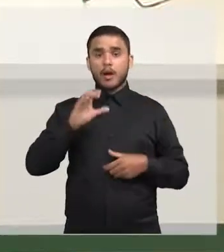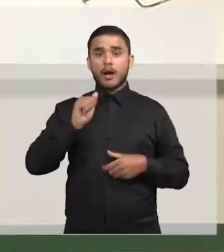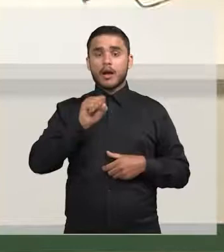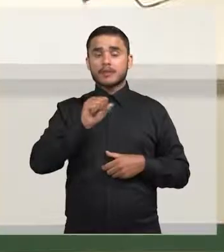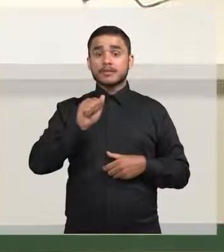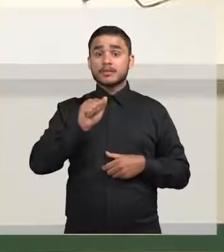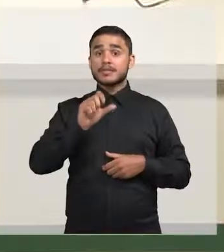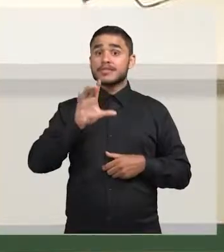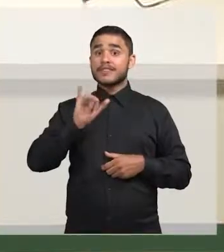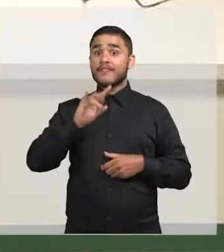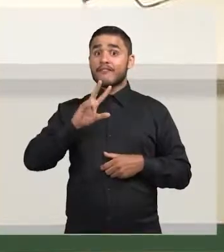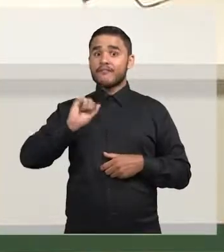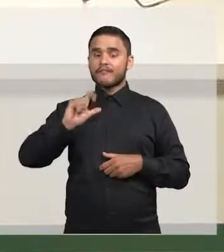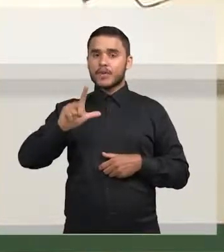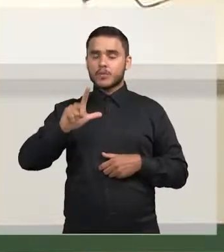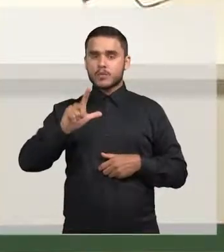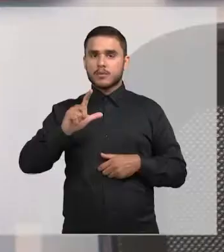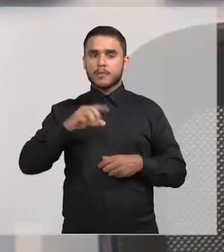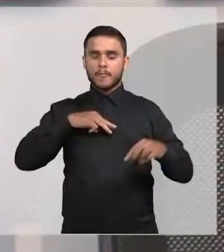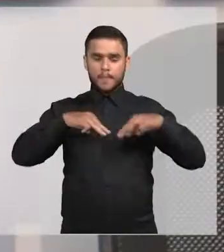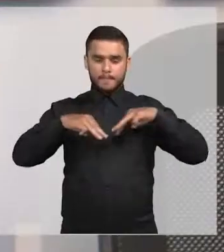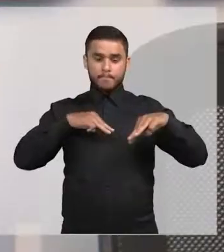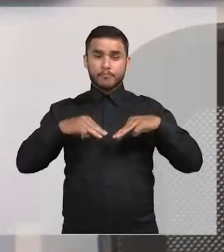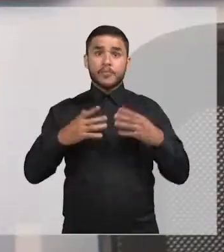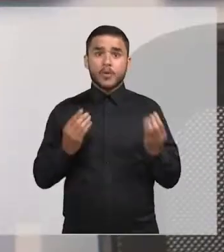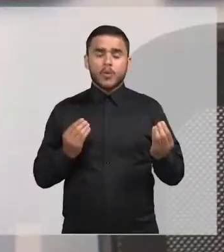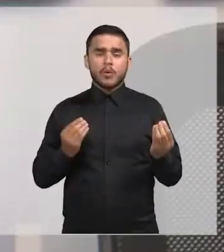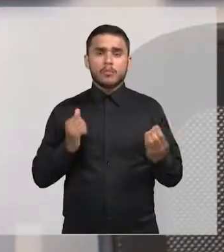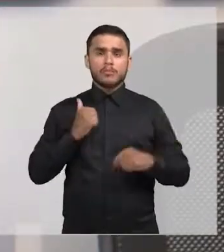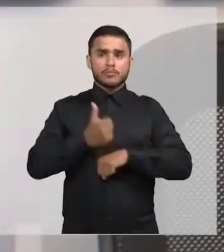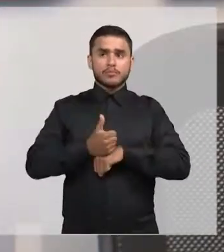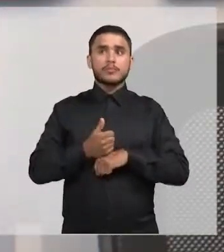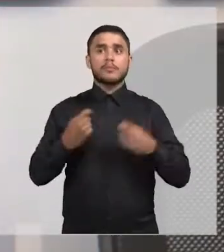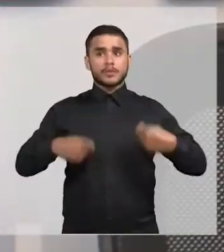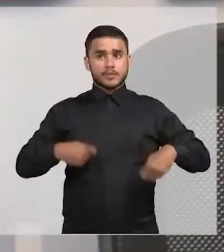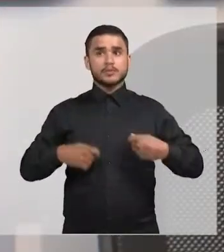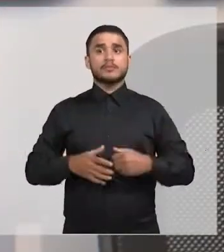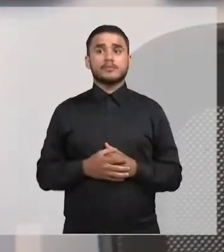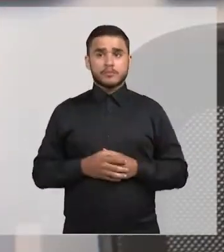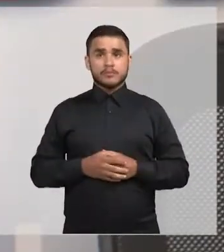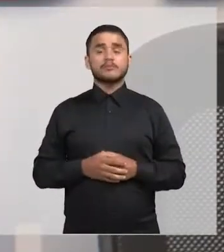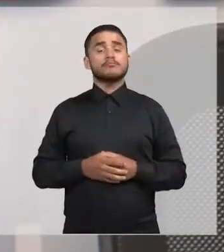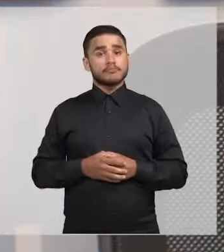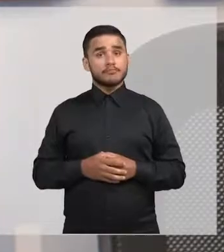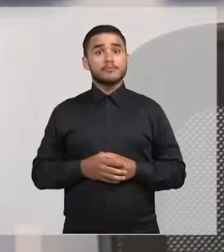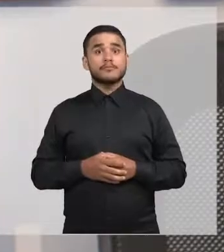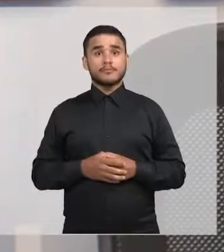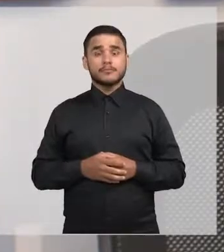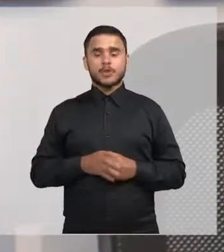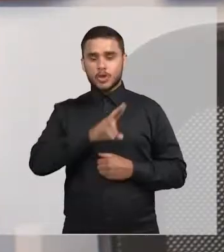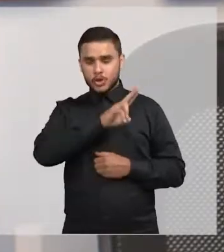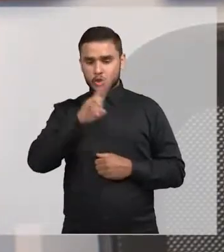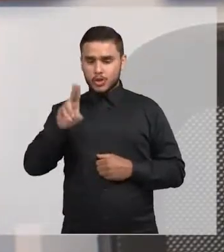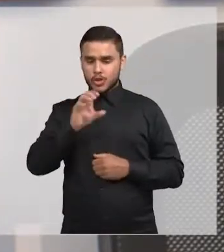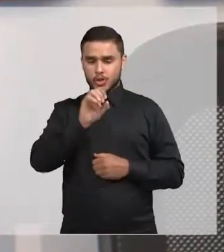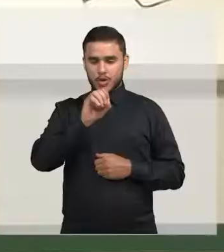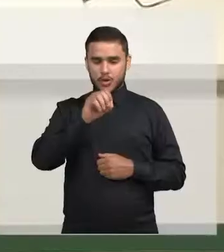aqui, o pior de tudo isso é que eu e você que temos blog, escrever o nome desse ministro é complicado. Né?